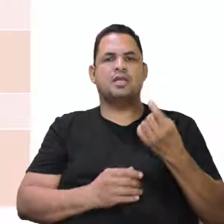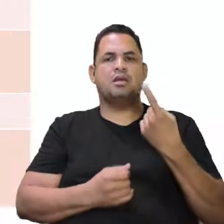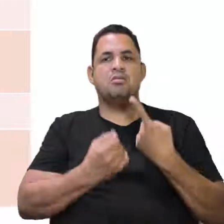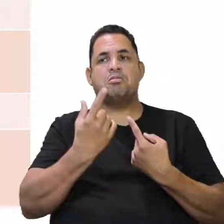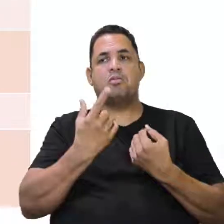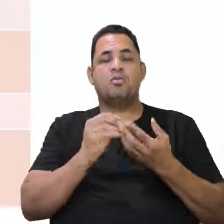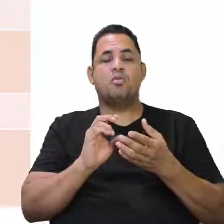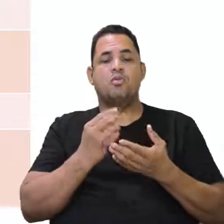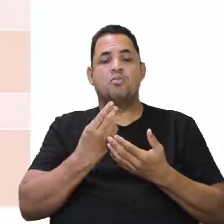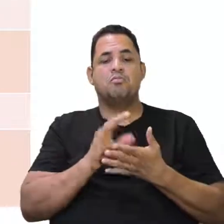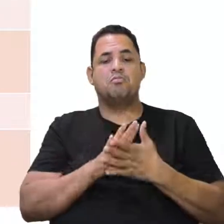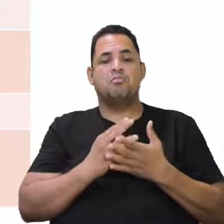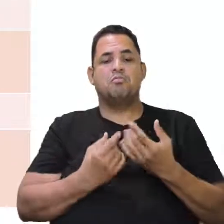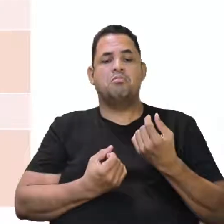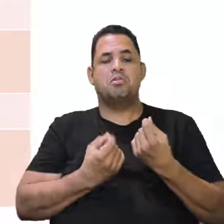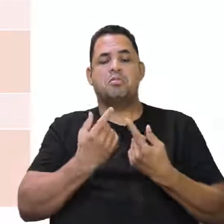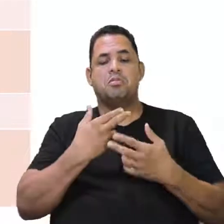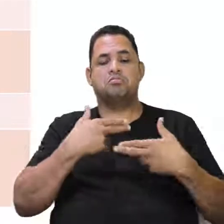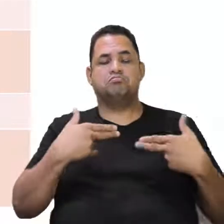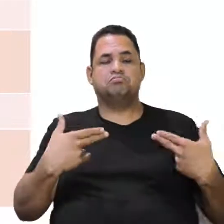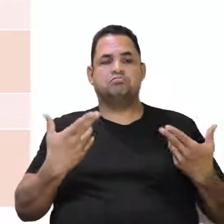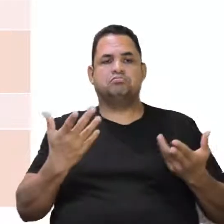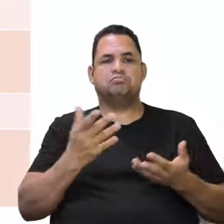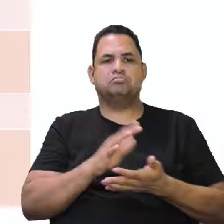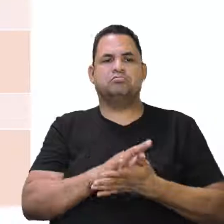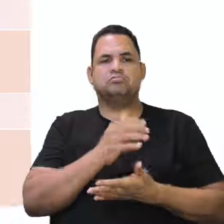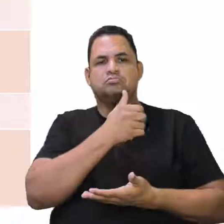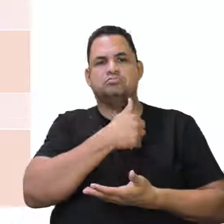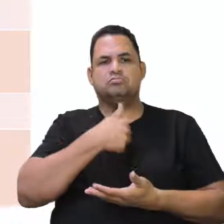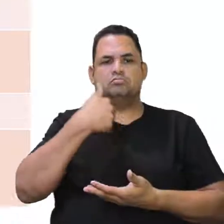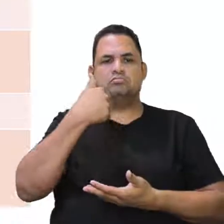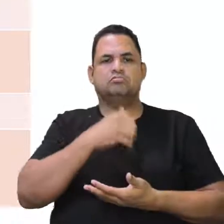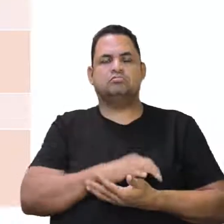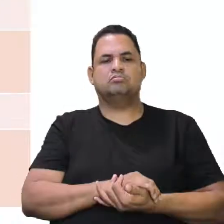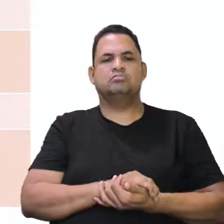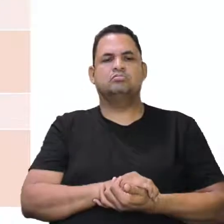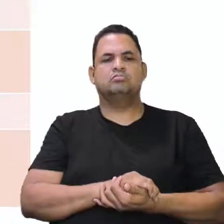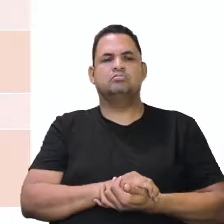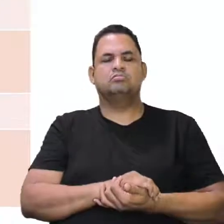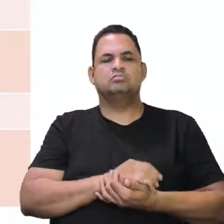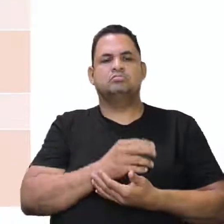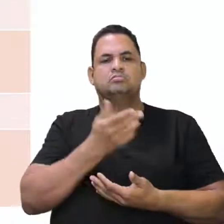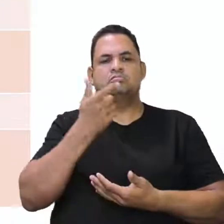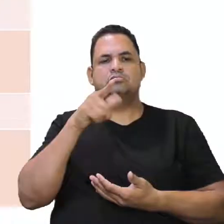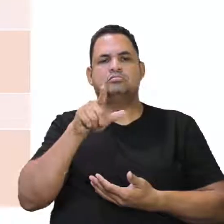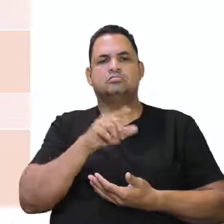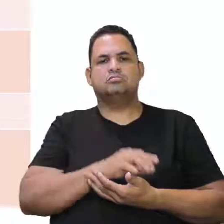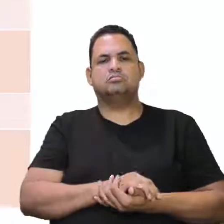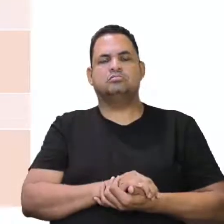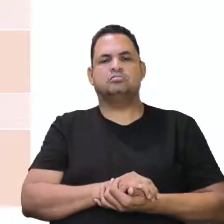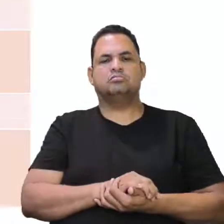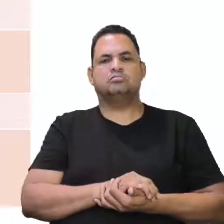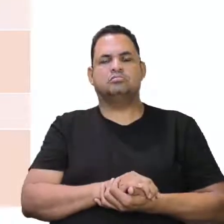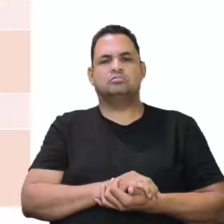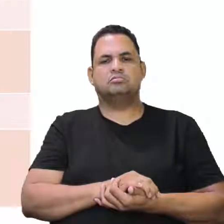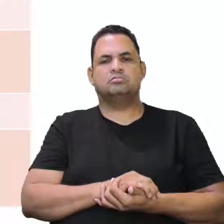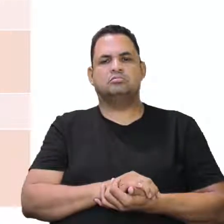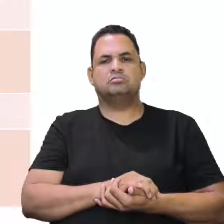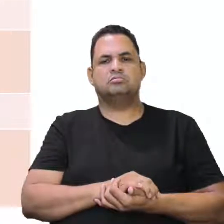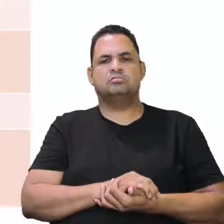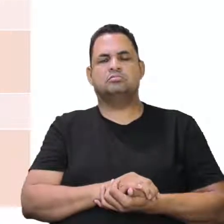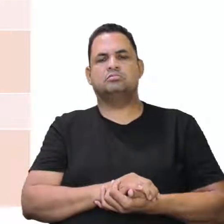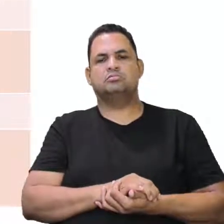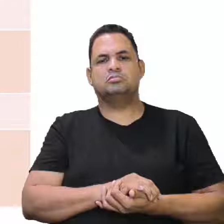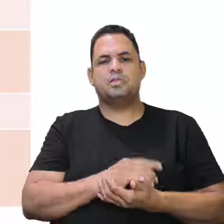Ou alguma coisa, mas eu vou deixar apenas algo, porque fica melhor, que é menorzinho. Então, repetindo, there is something on the table.